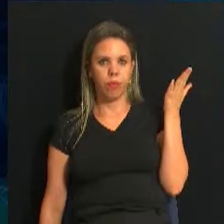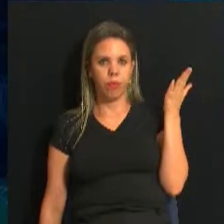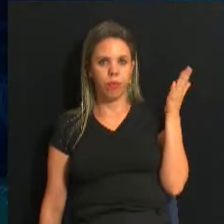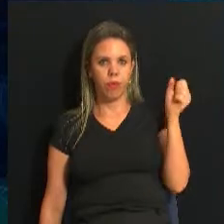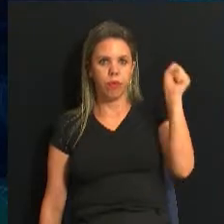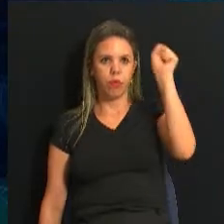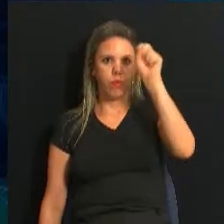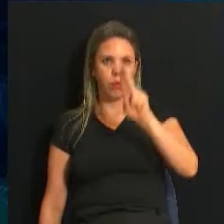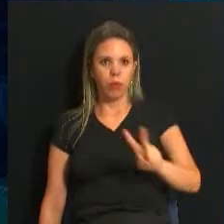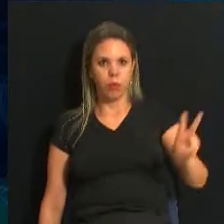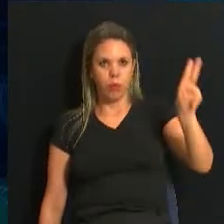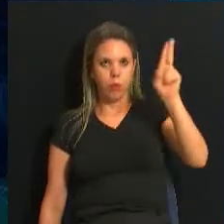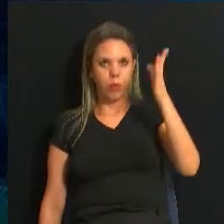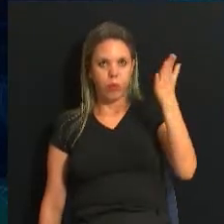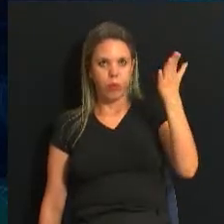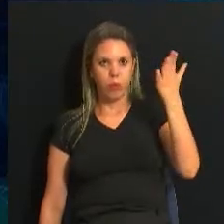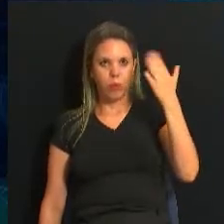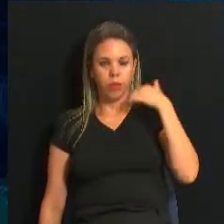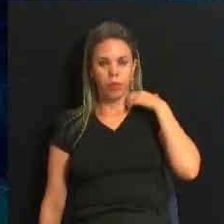34.985. Sumaré,